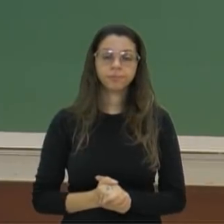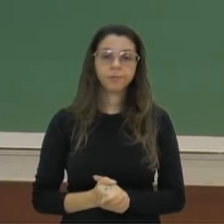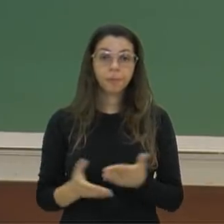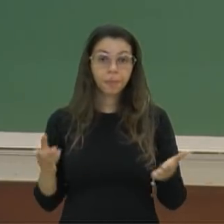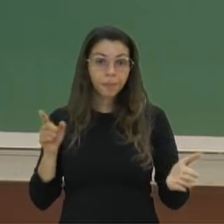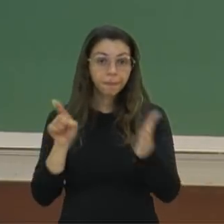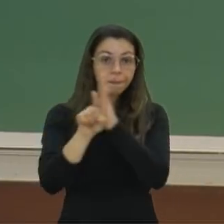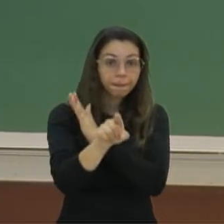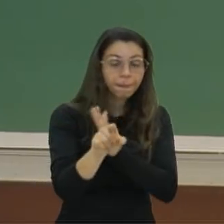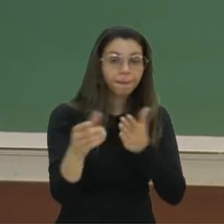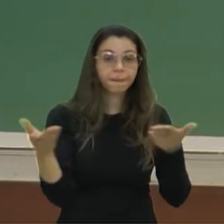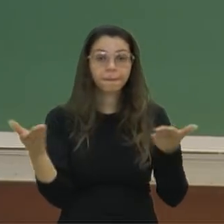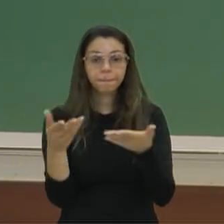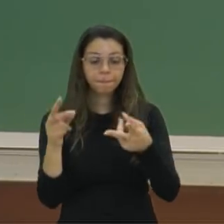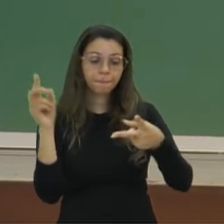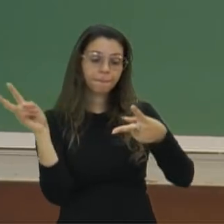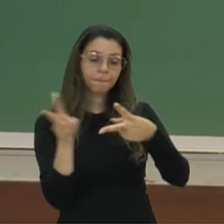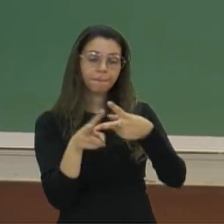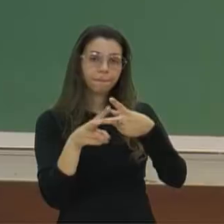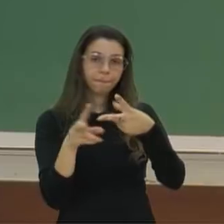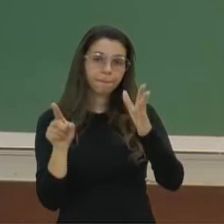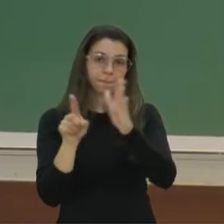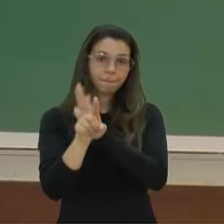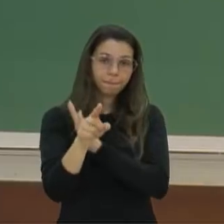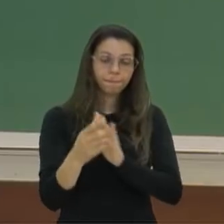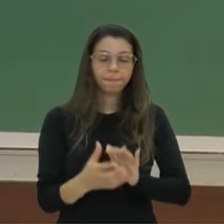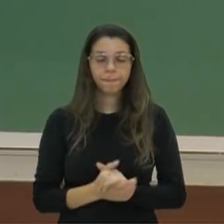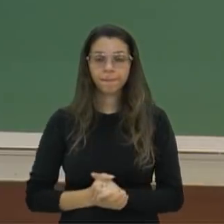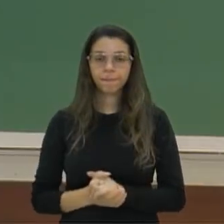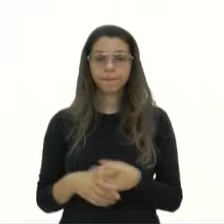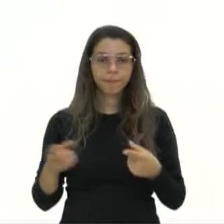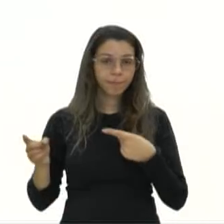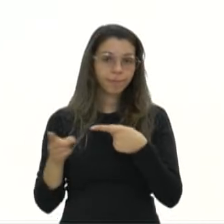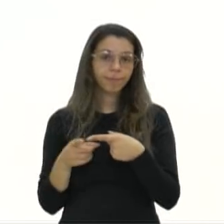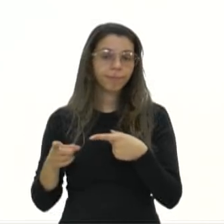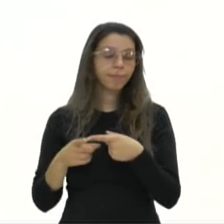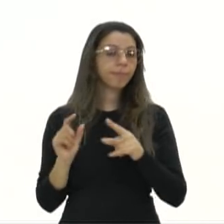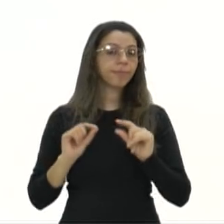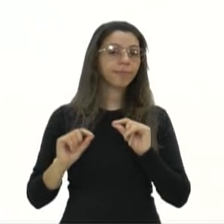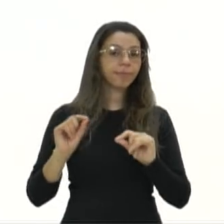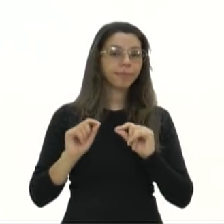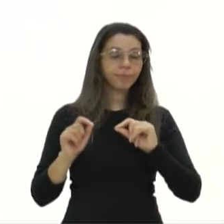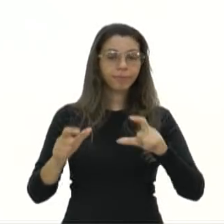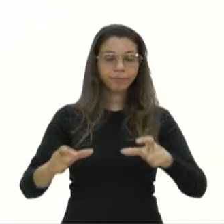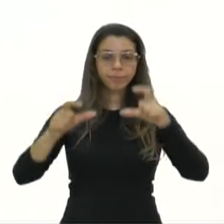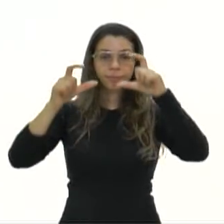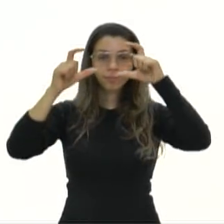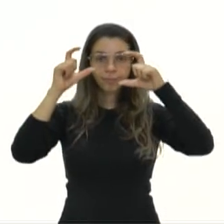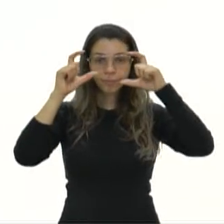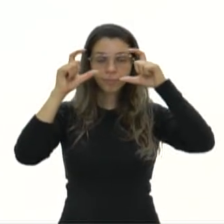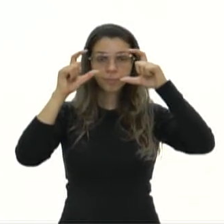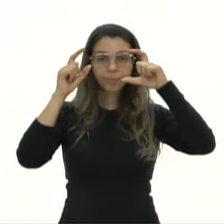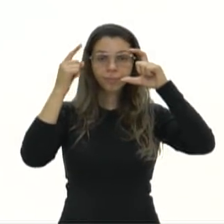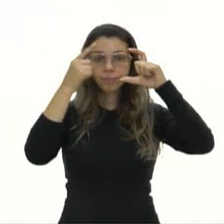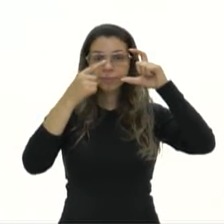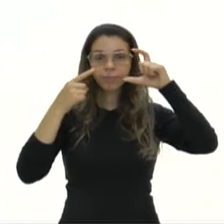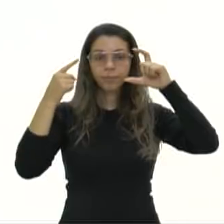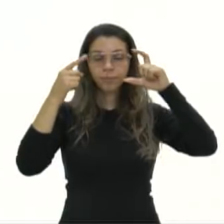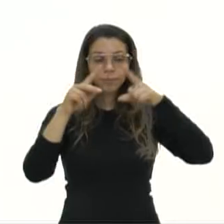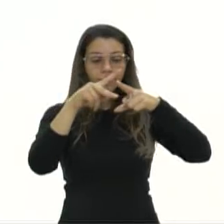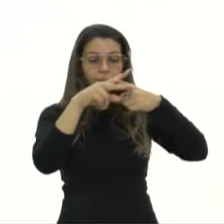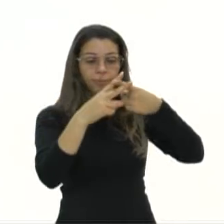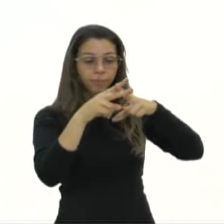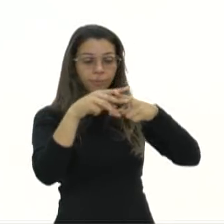da aula de hoje. Hoje nós temos dois perguntas. Número 1. Quais são as lentes usadas nos óculos para corrigir